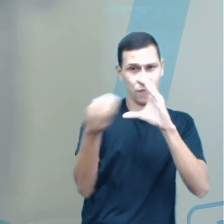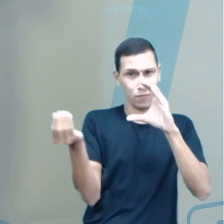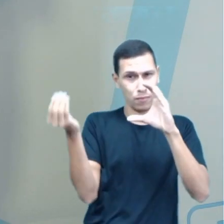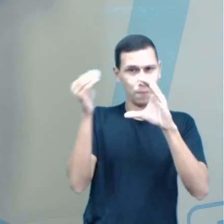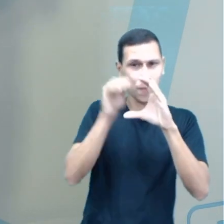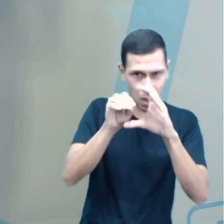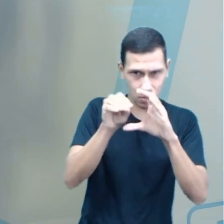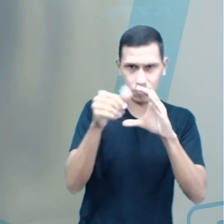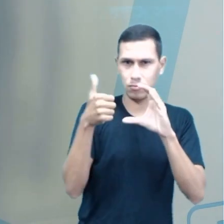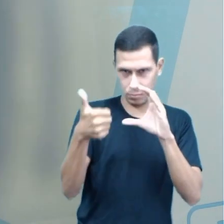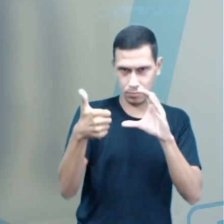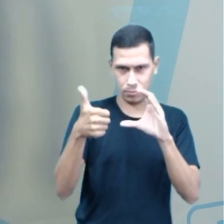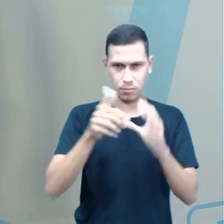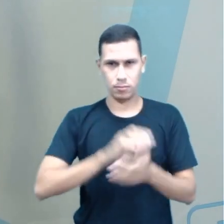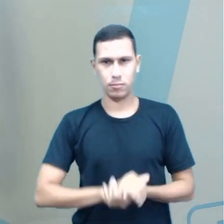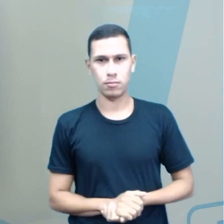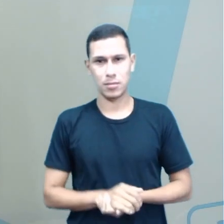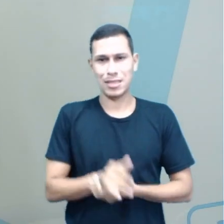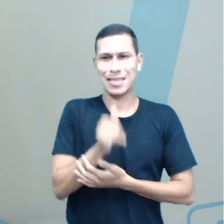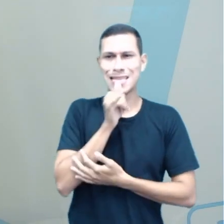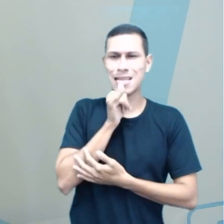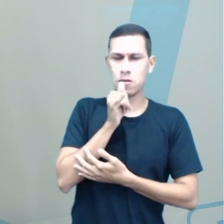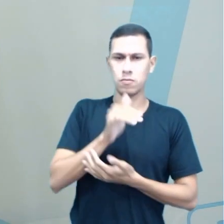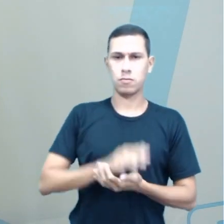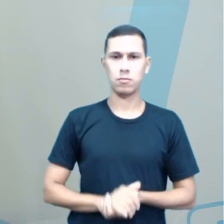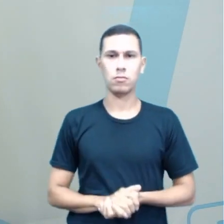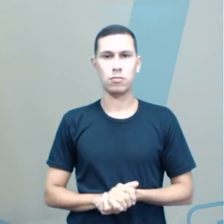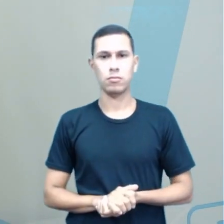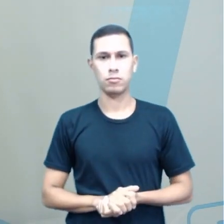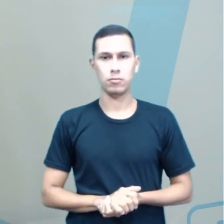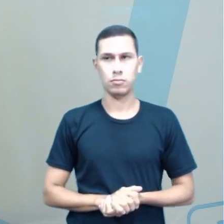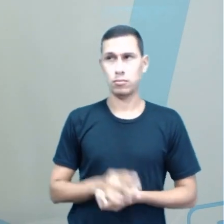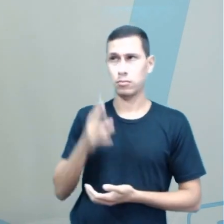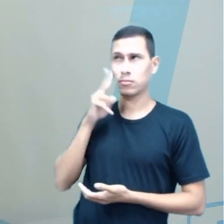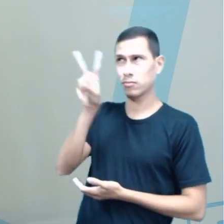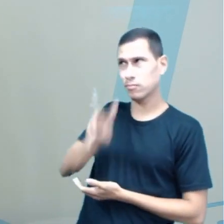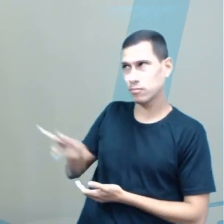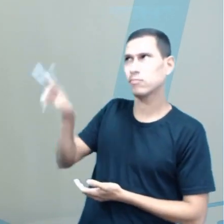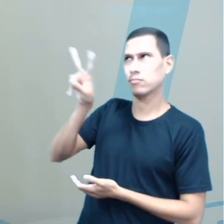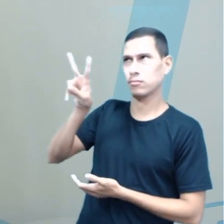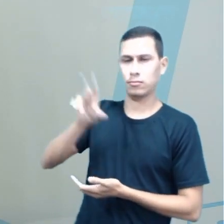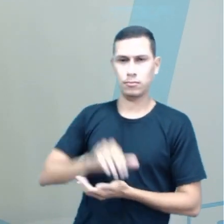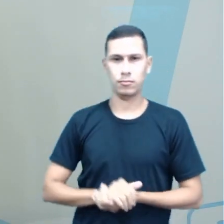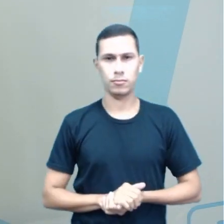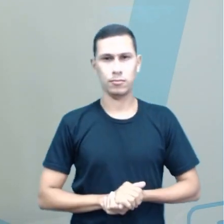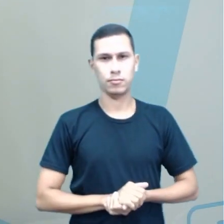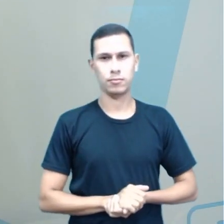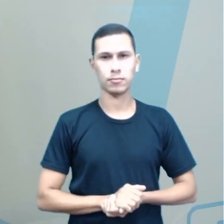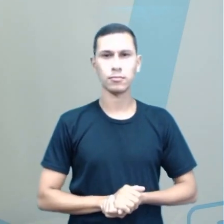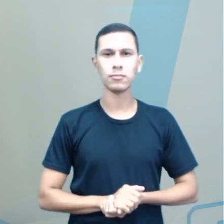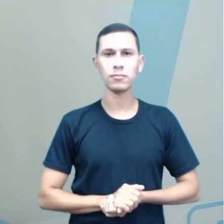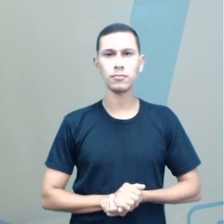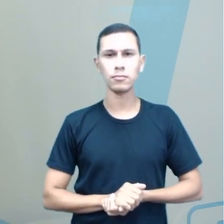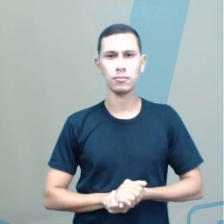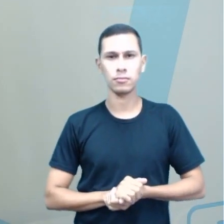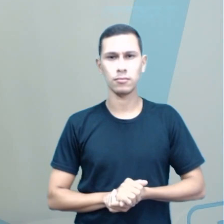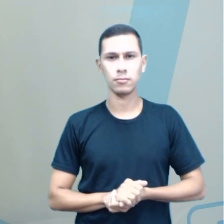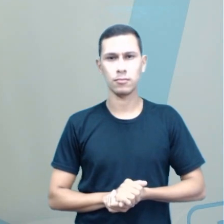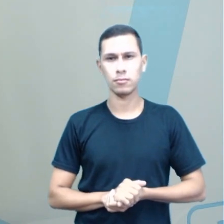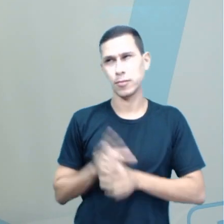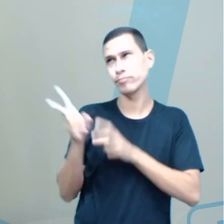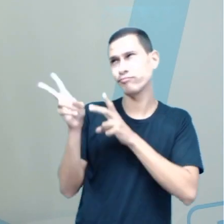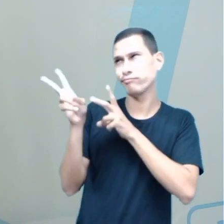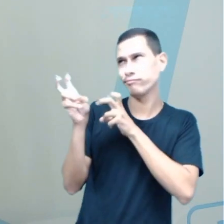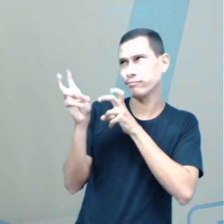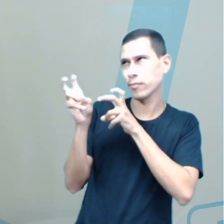no adjetivo. Por exemplo, aqui, ó. Francis is as beautiful as Anna. Vocês viram aqui,